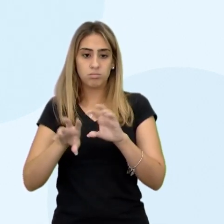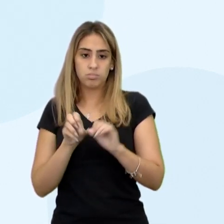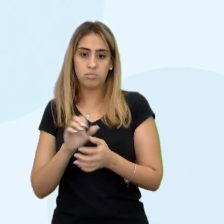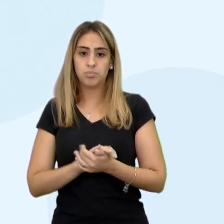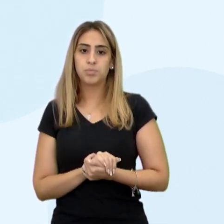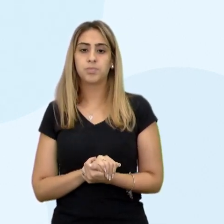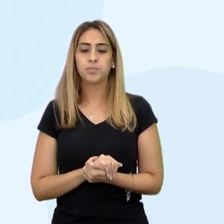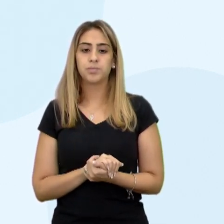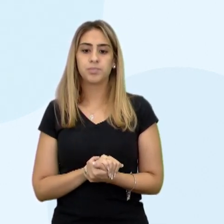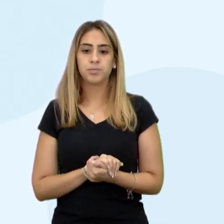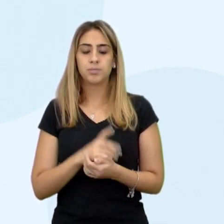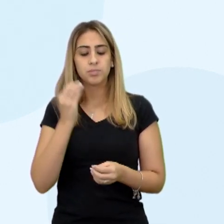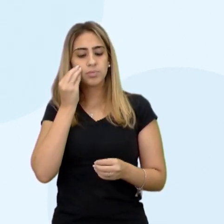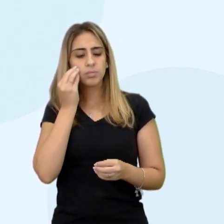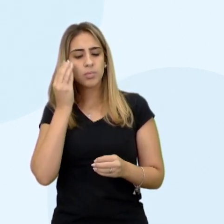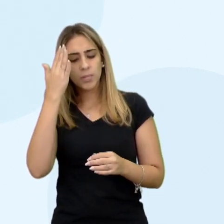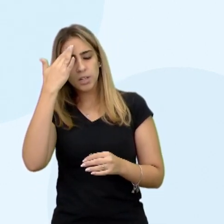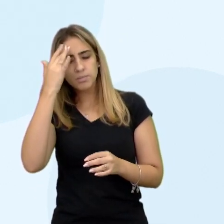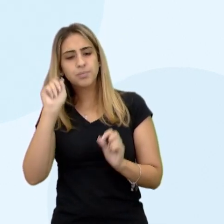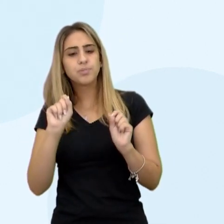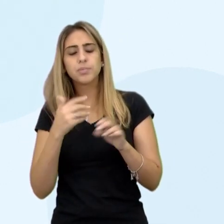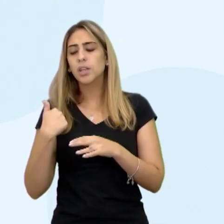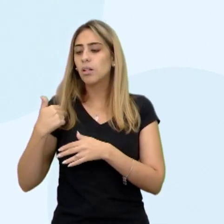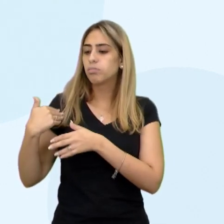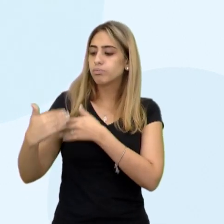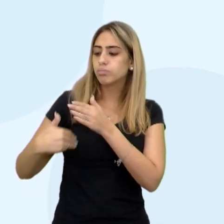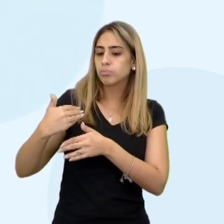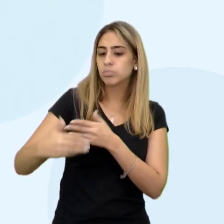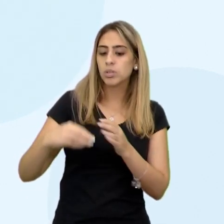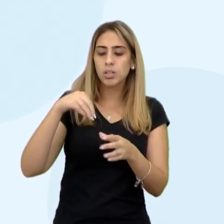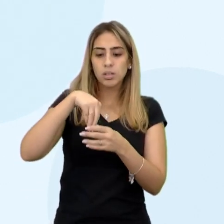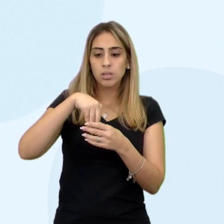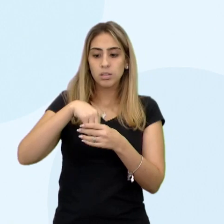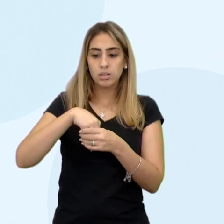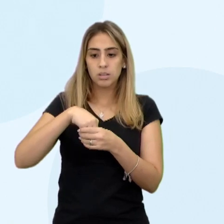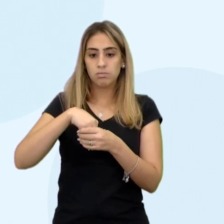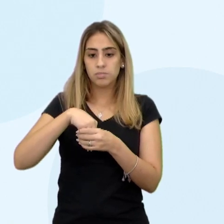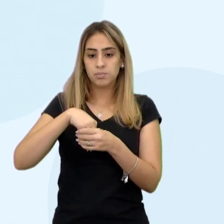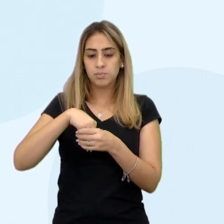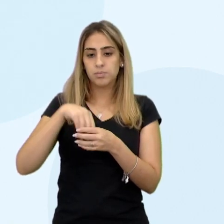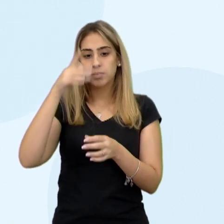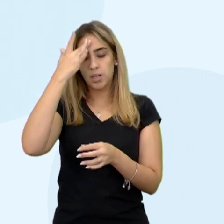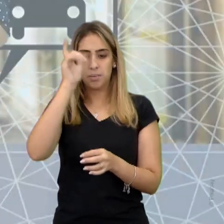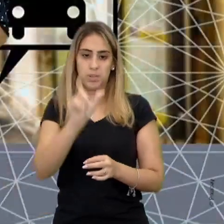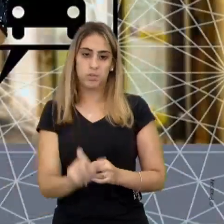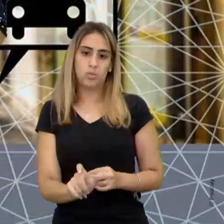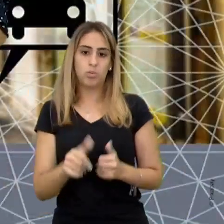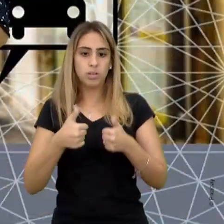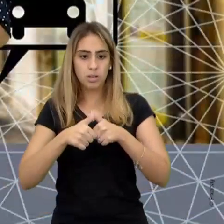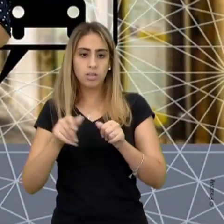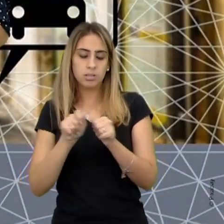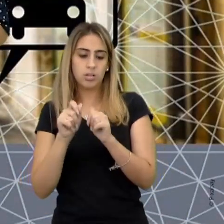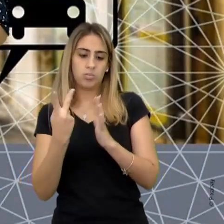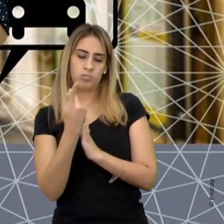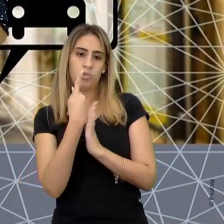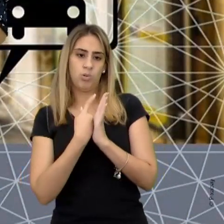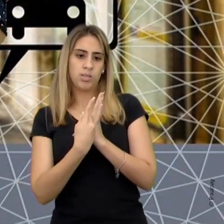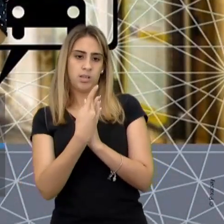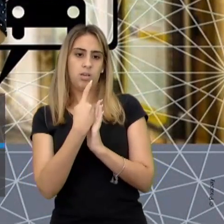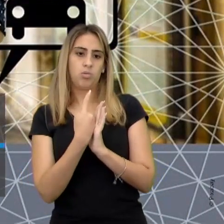pegar tentar entender o que está passando por dentro da cabeça da pessoa ali, né? Que está sendo retratada, do